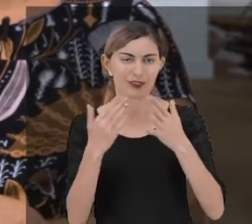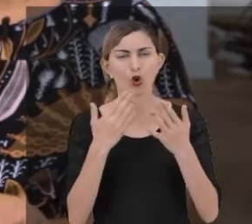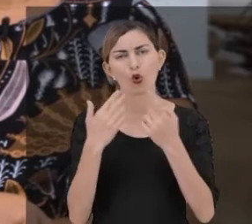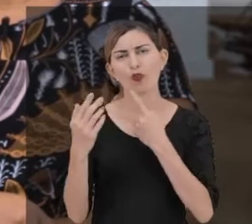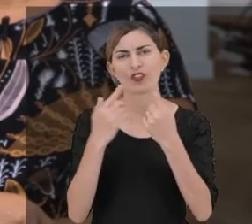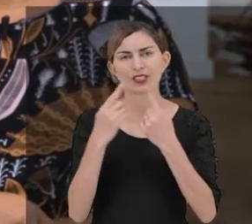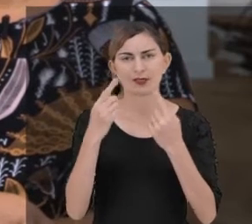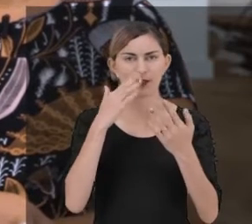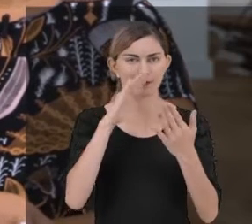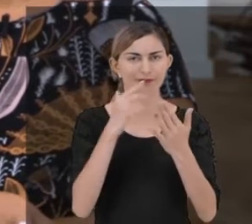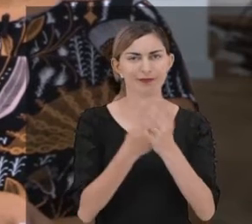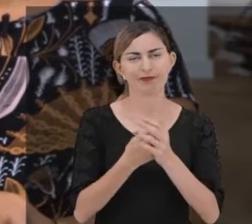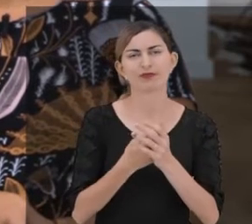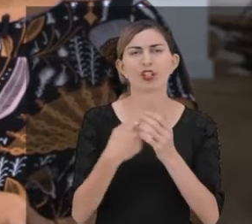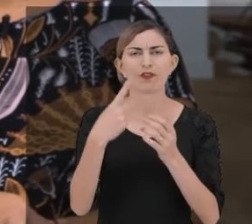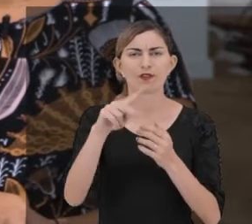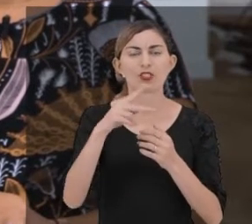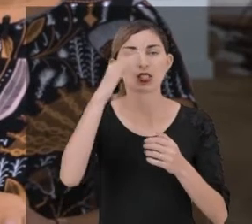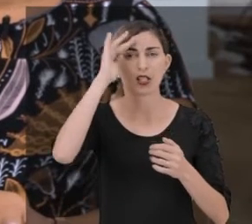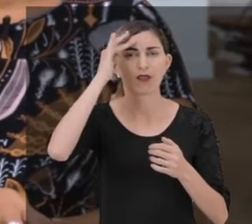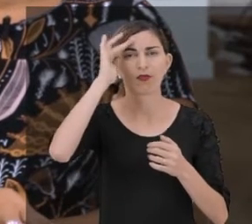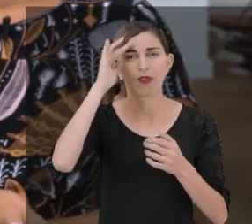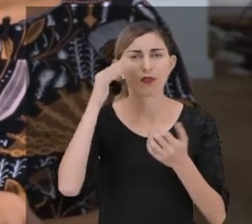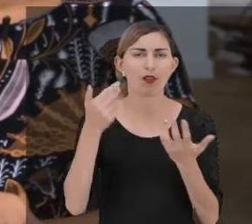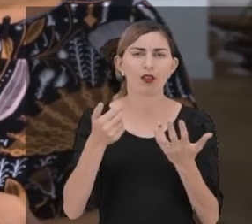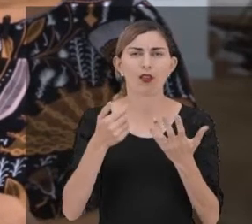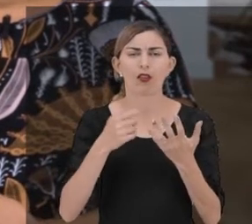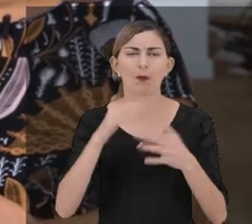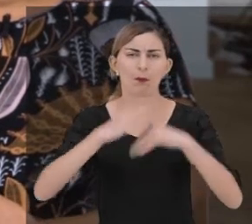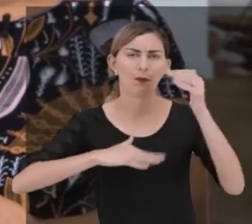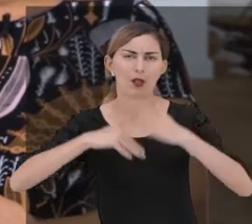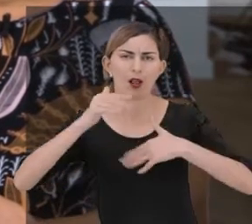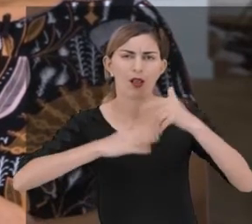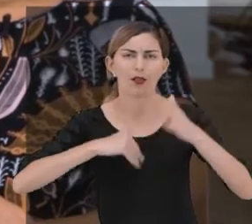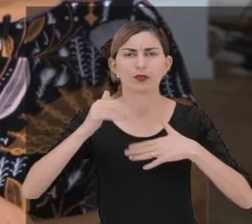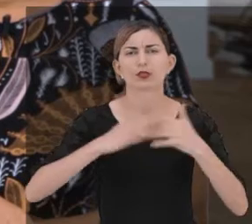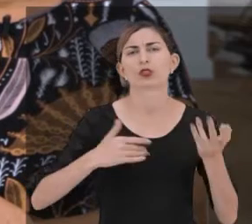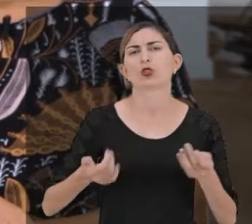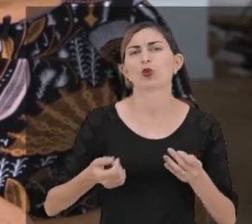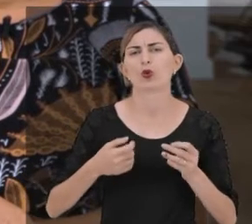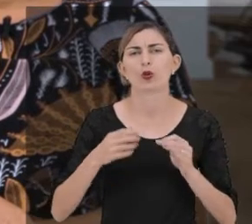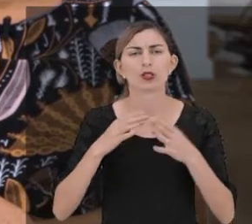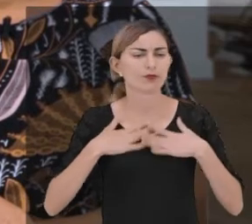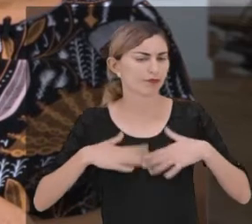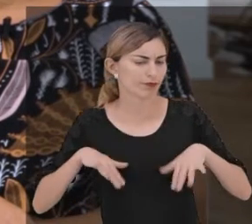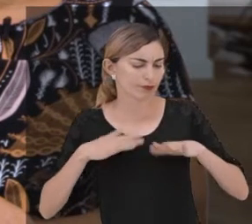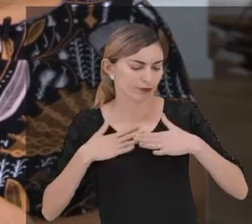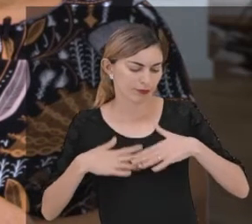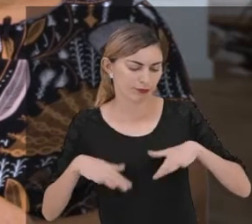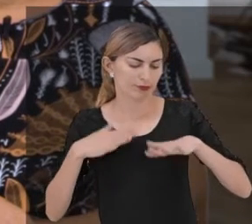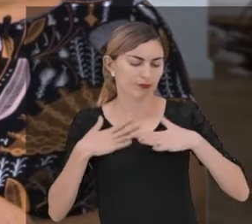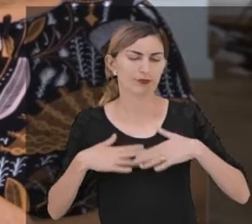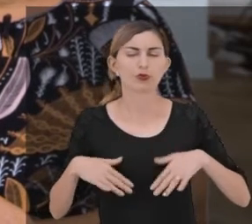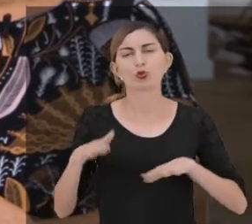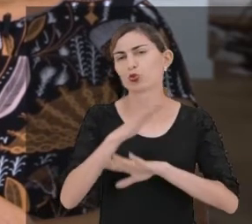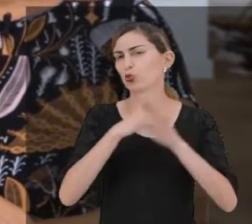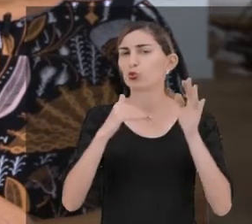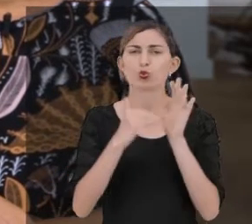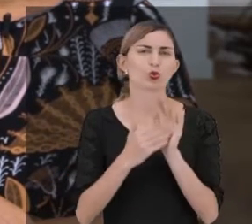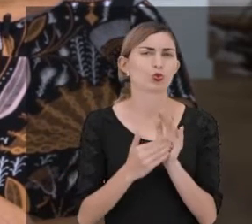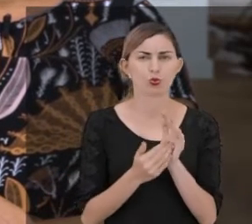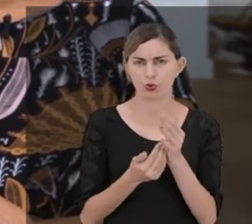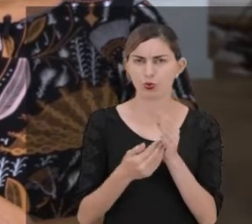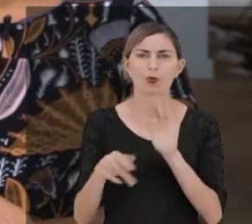decidimos conversar para que vocês possam entender de uma maneira muito prática e muito tranquila tudo o